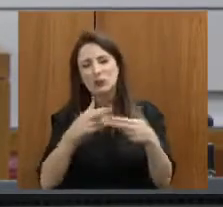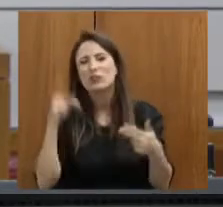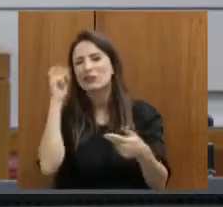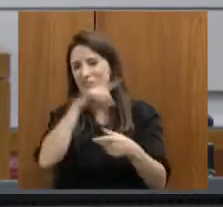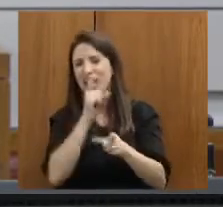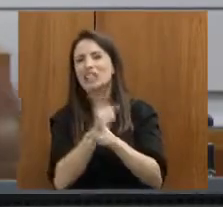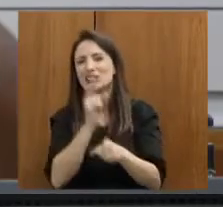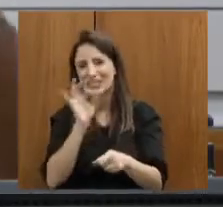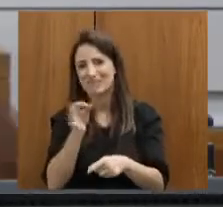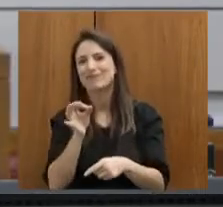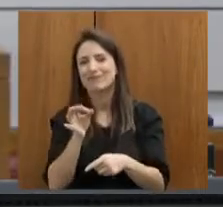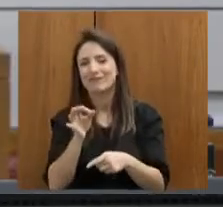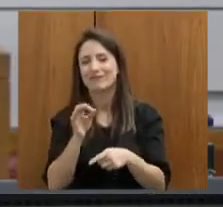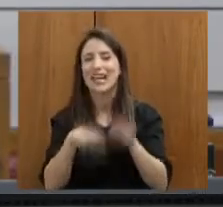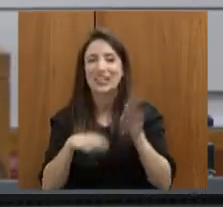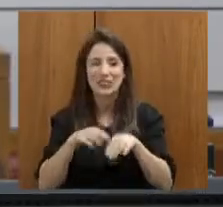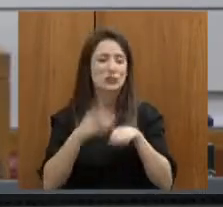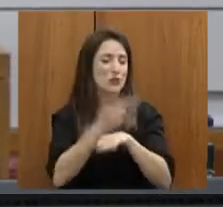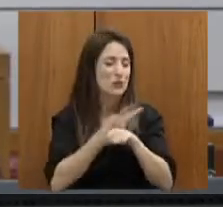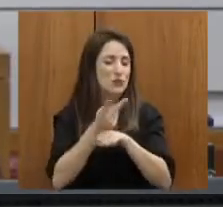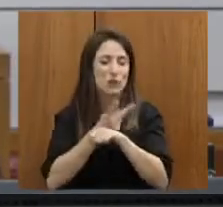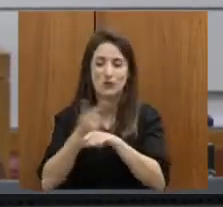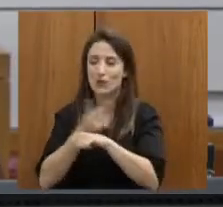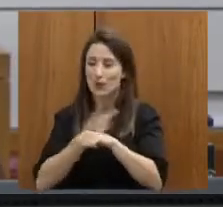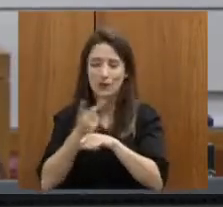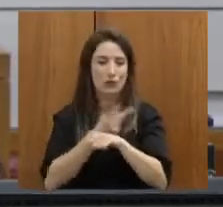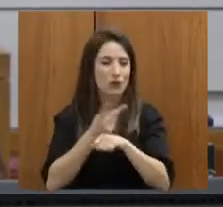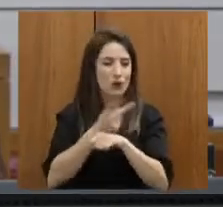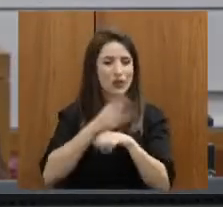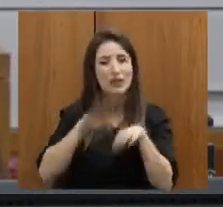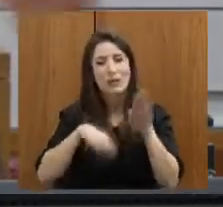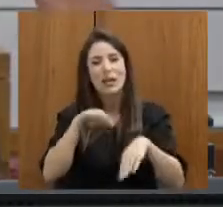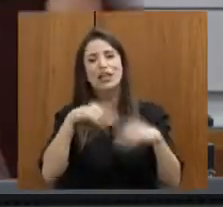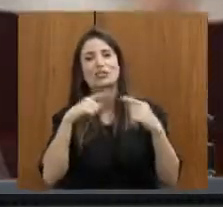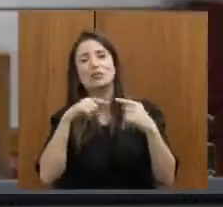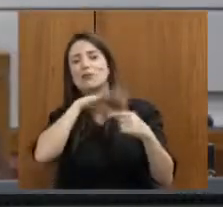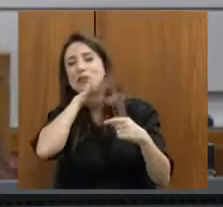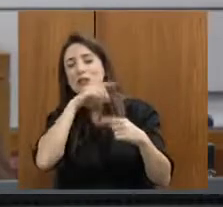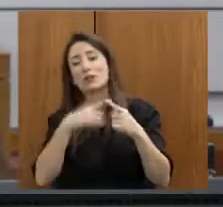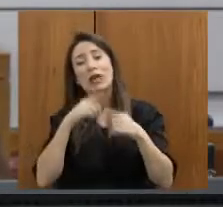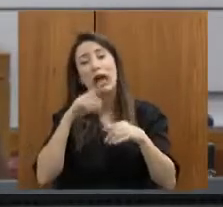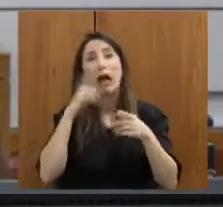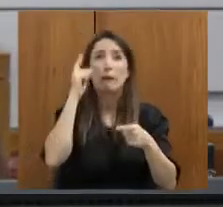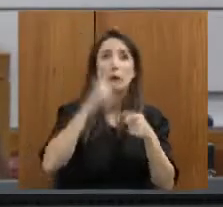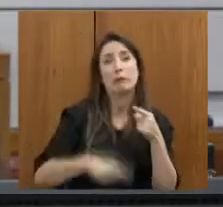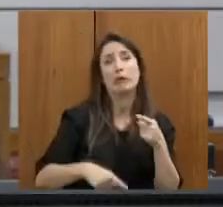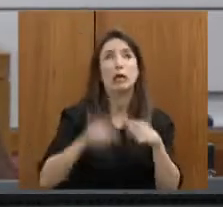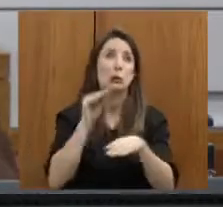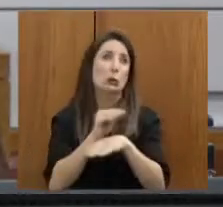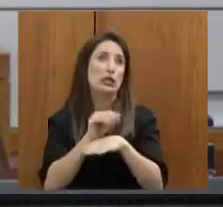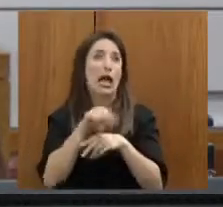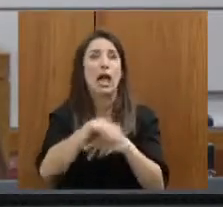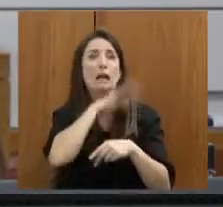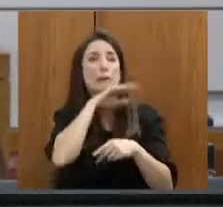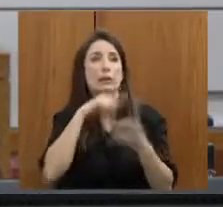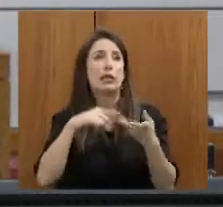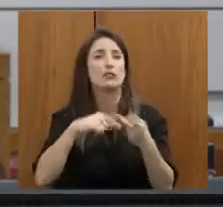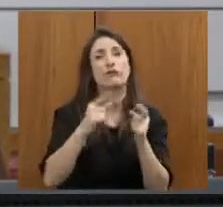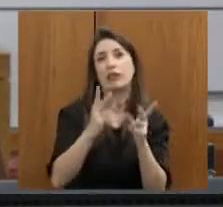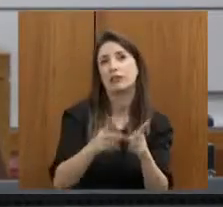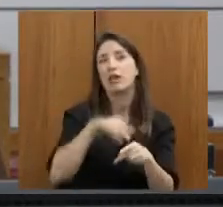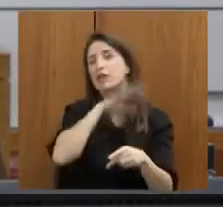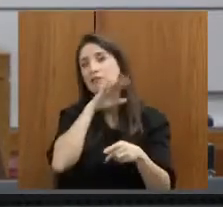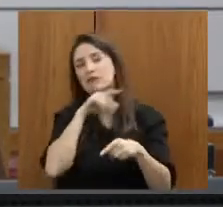né Tem coisa que a gente andando Então por causa é proibido agora que ele habita sempre abre já está vendo que aqui mesmo já sabe